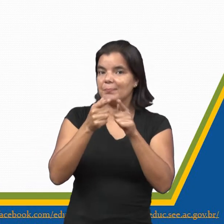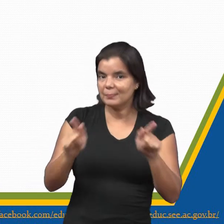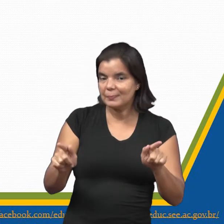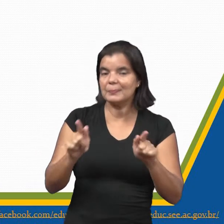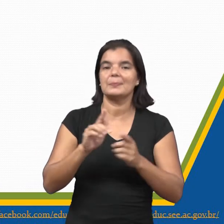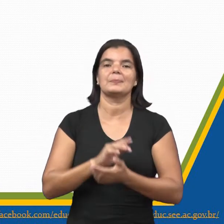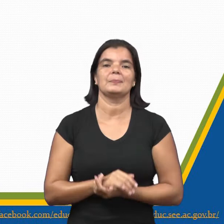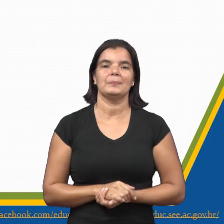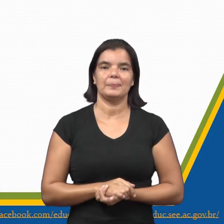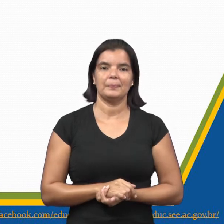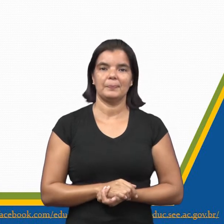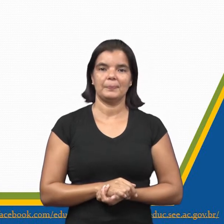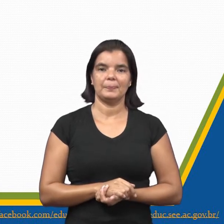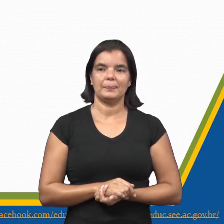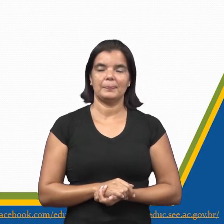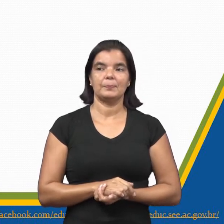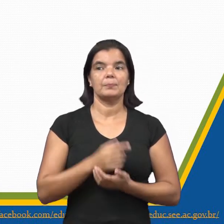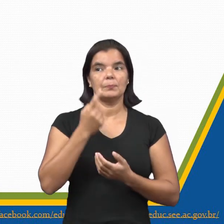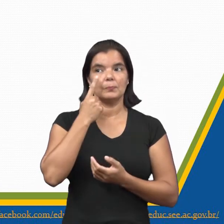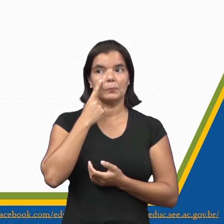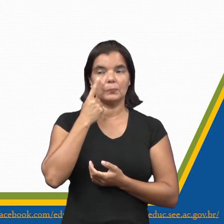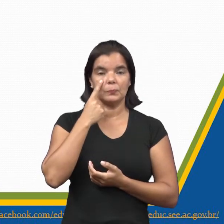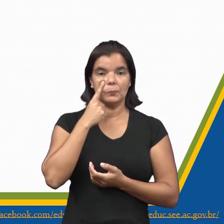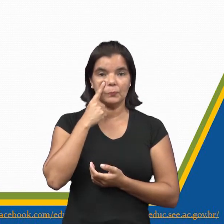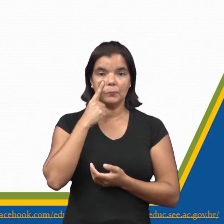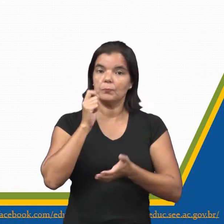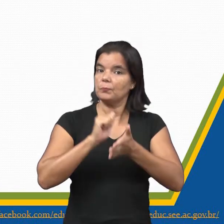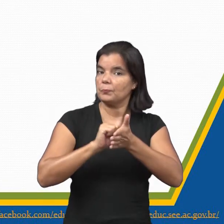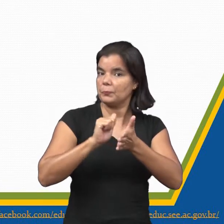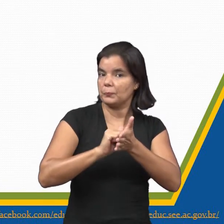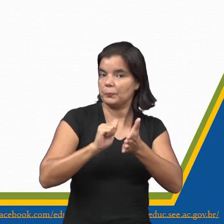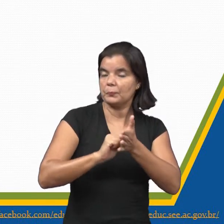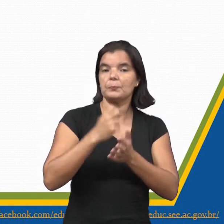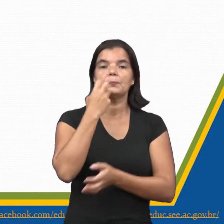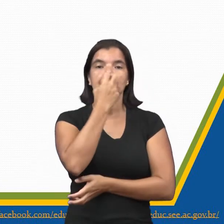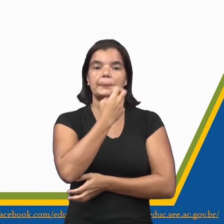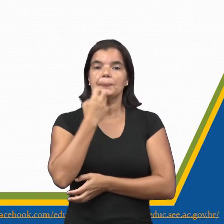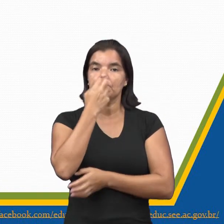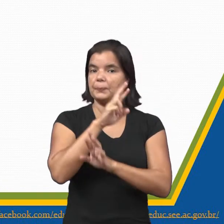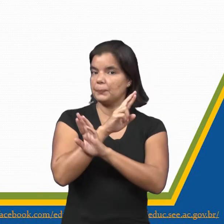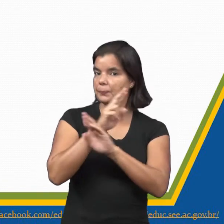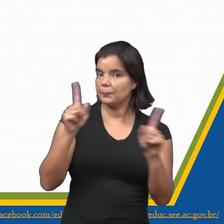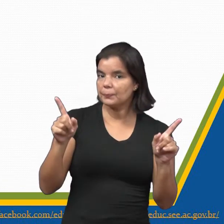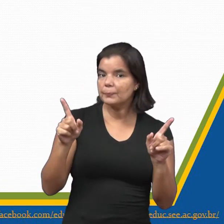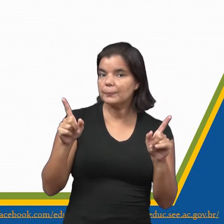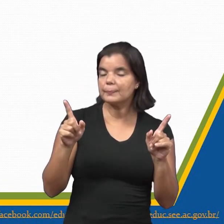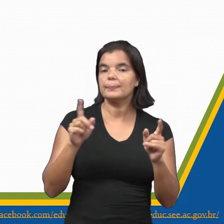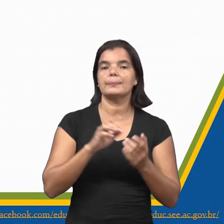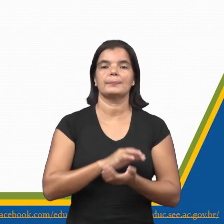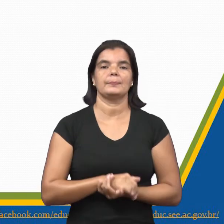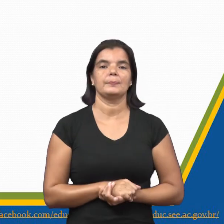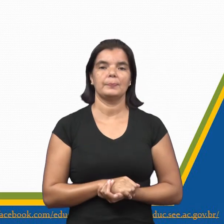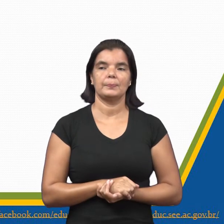gramaticais. Então, linguagem escrita e oral são linguagens diferentes, ok?